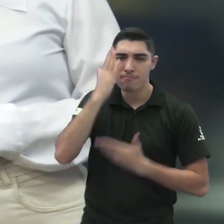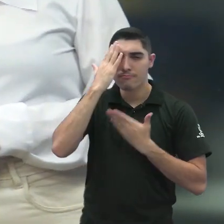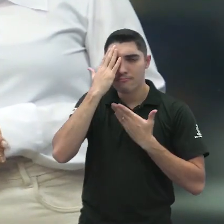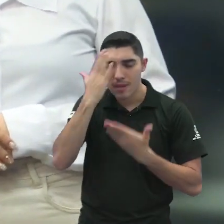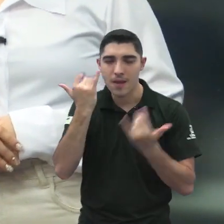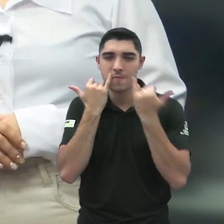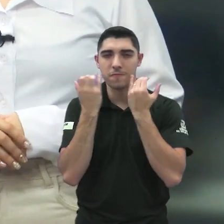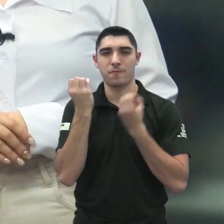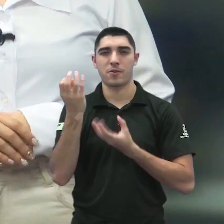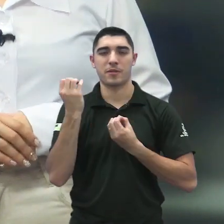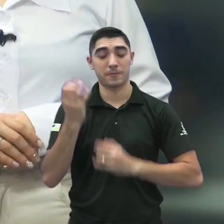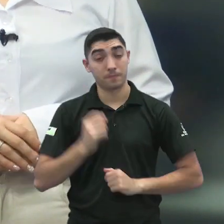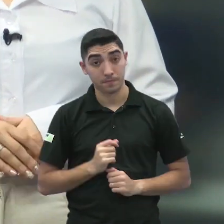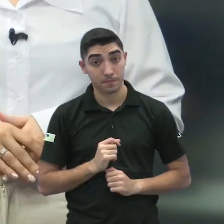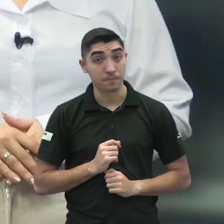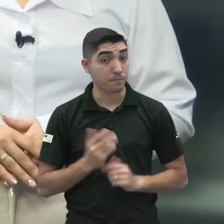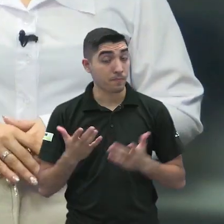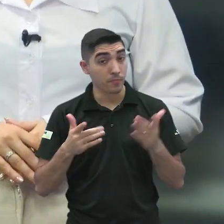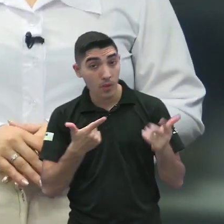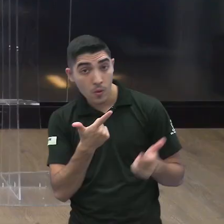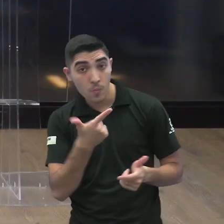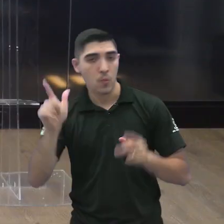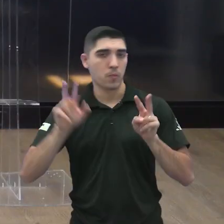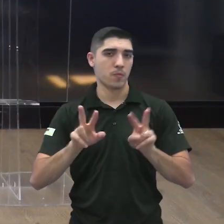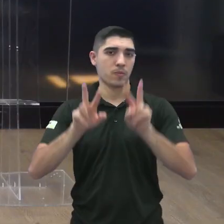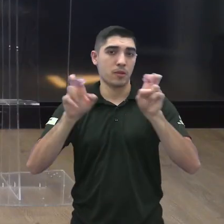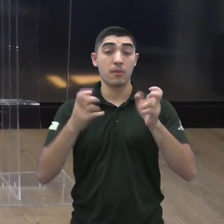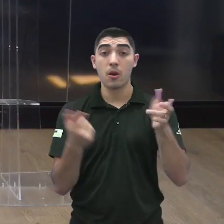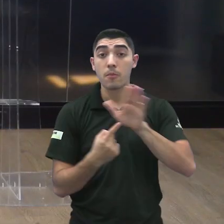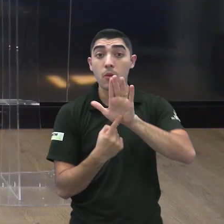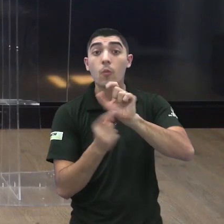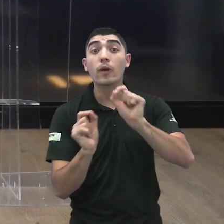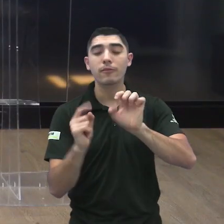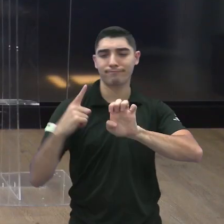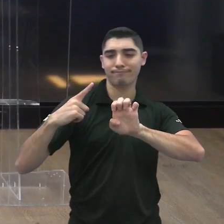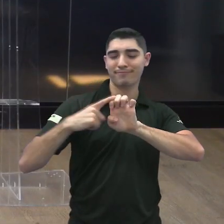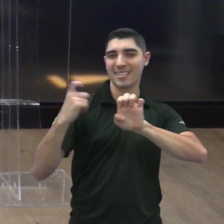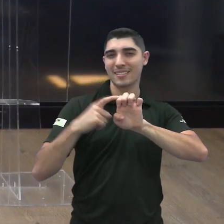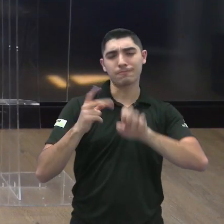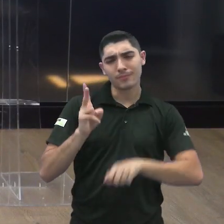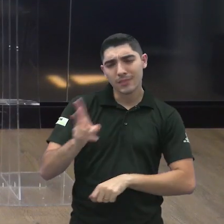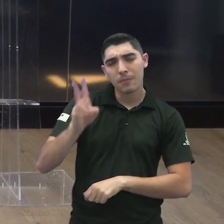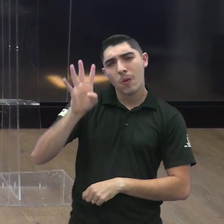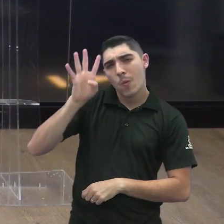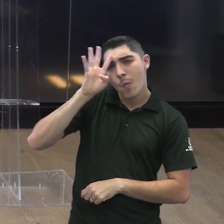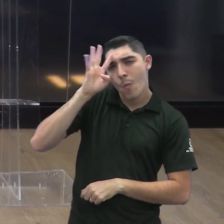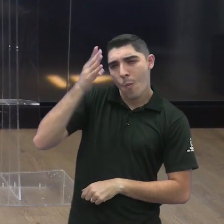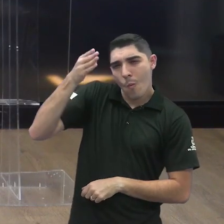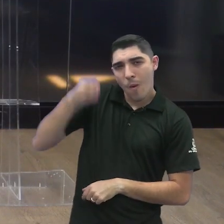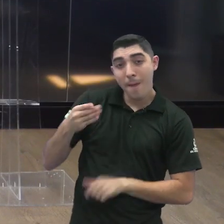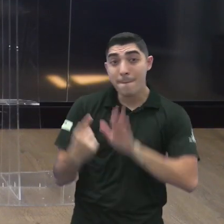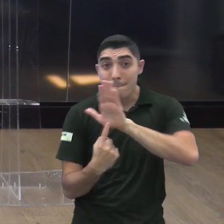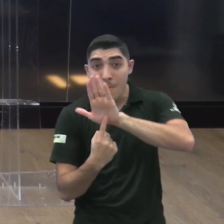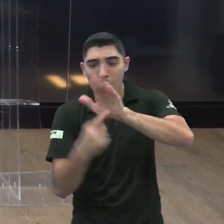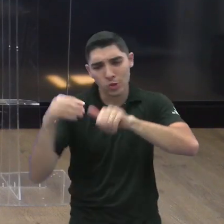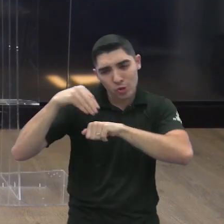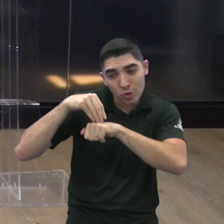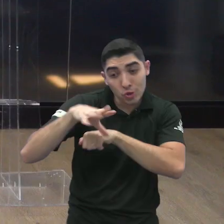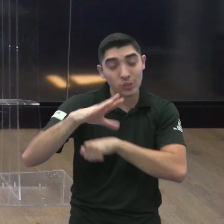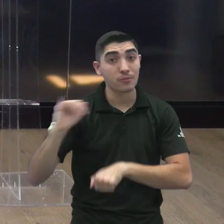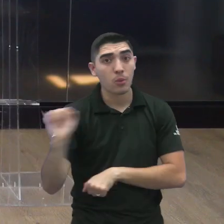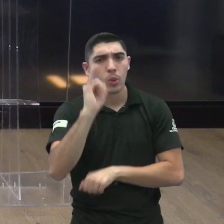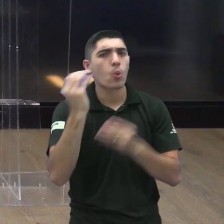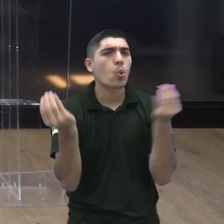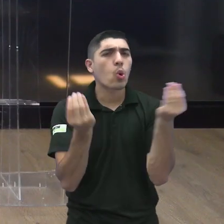Paulo, obrigada pelas informações. Vamos mudar de assunto e falar de empreendedorismo? Toda quarta-feira te